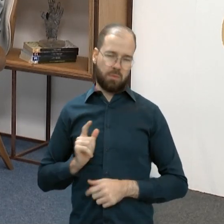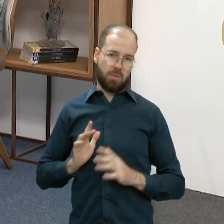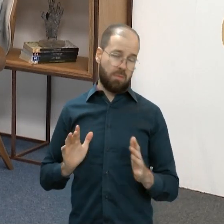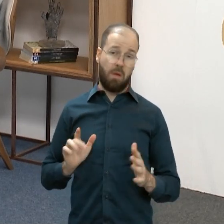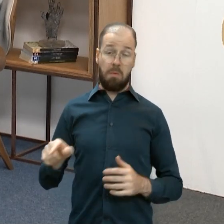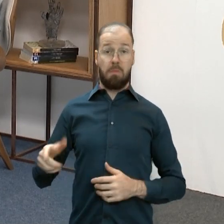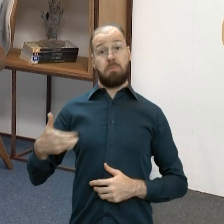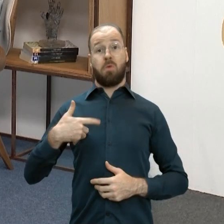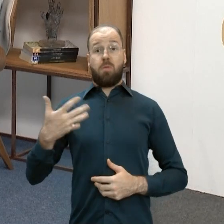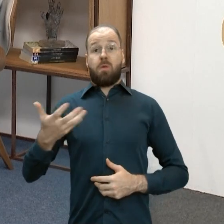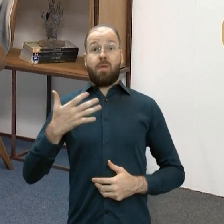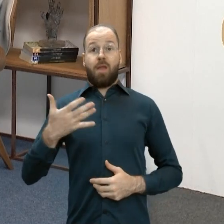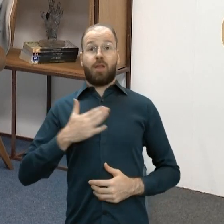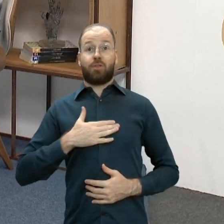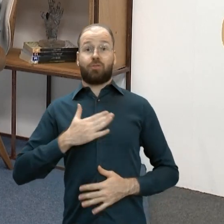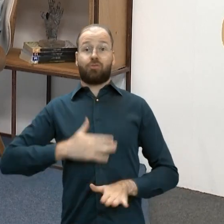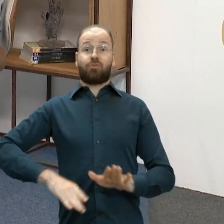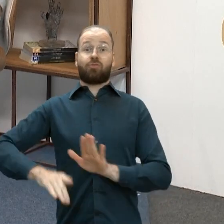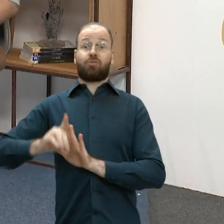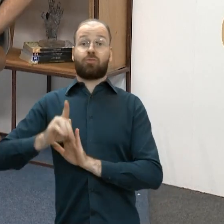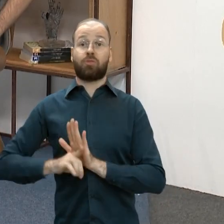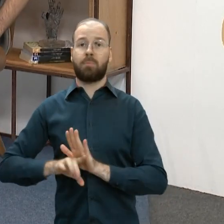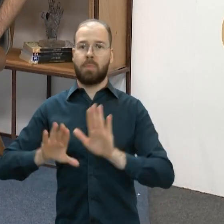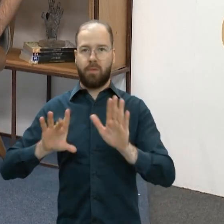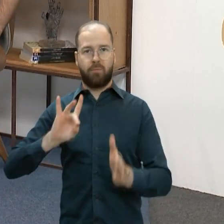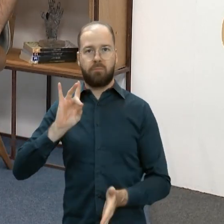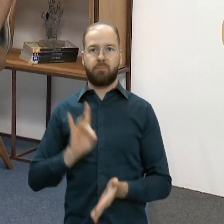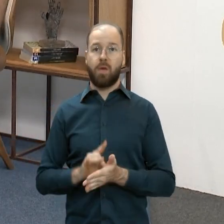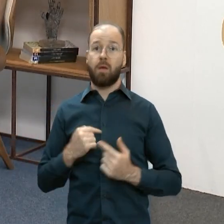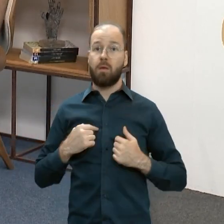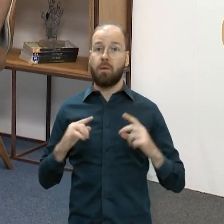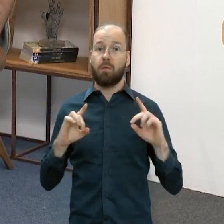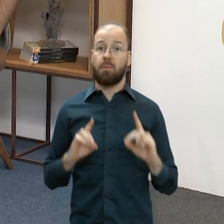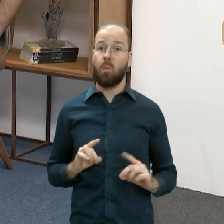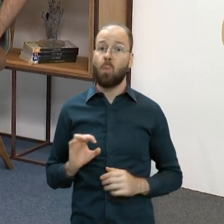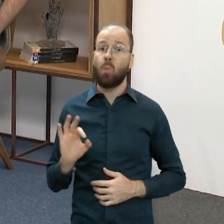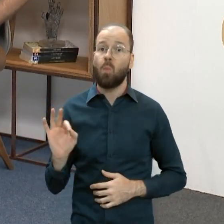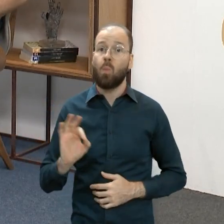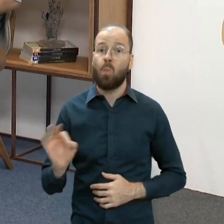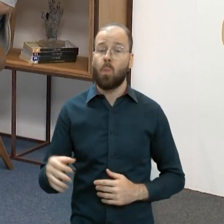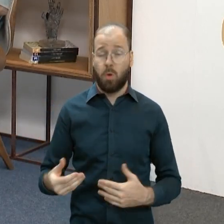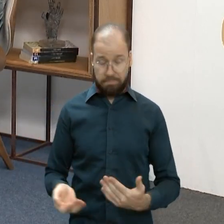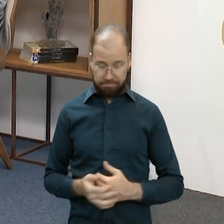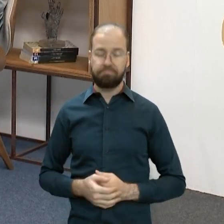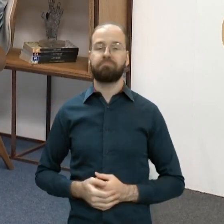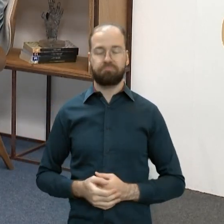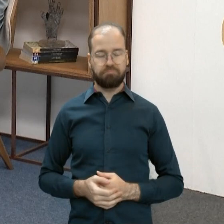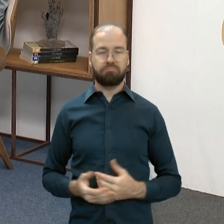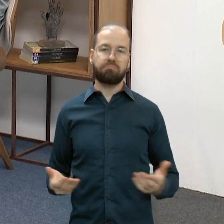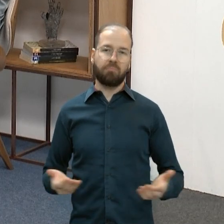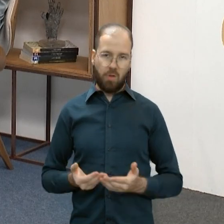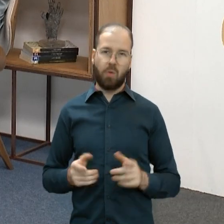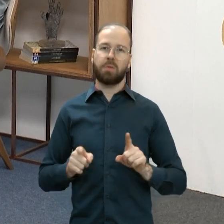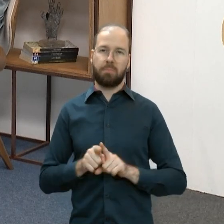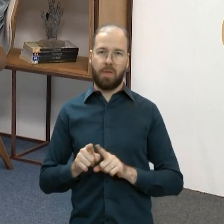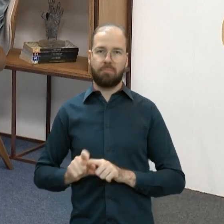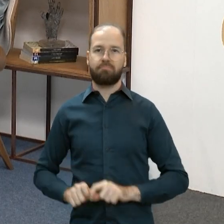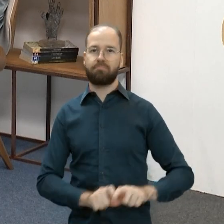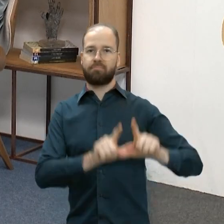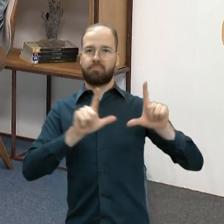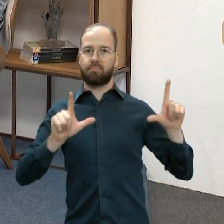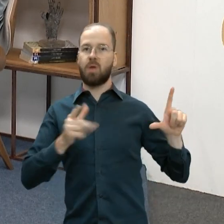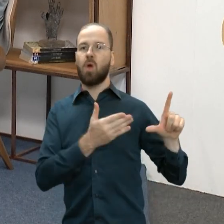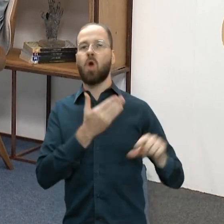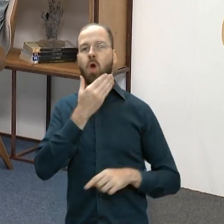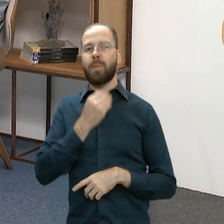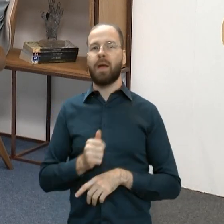deles. E aí a gente trata sobre isso também com o André, que está aqui com a gente, que inclusive é membro da Adfego, né? André,